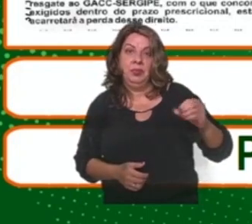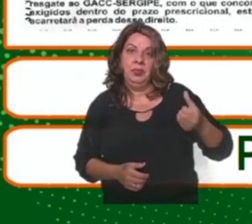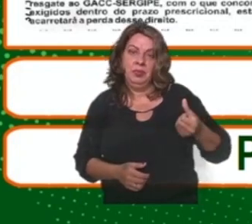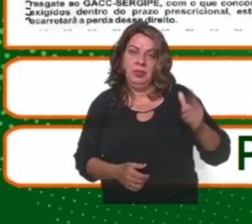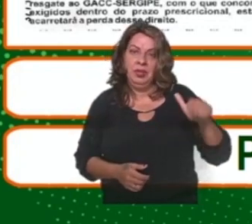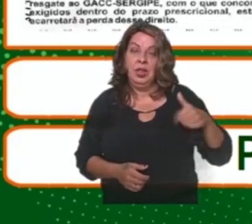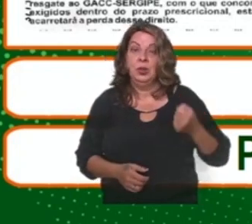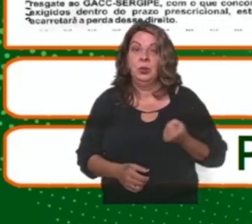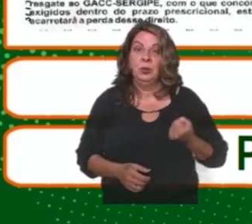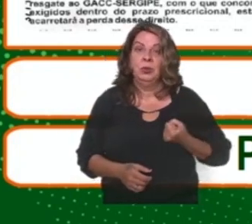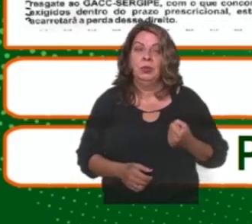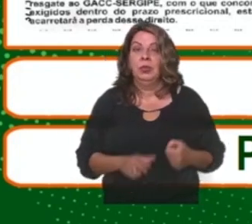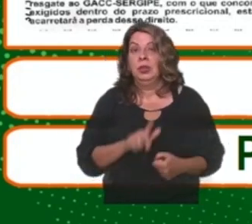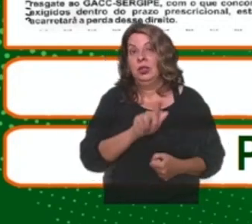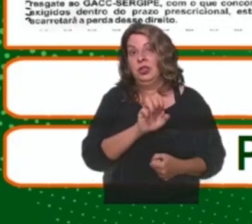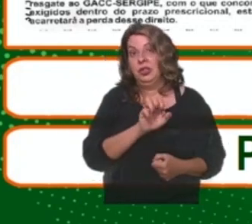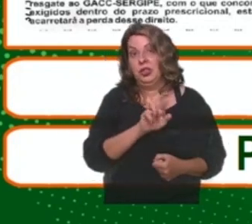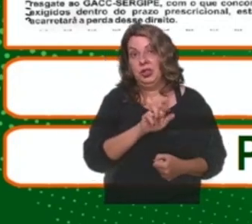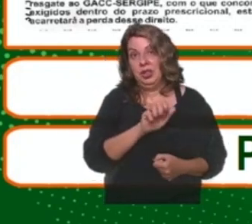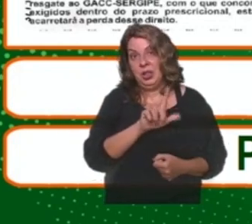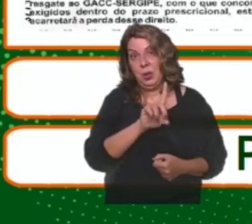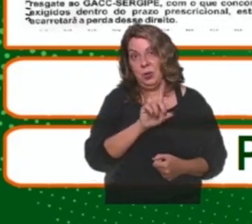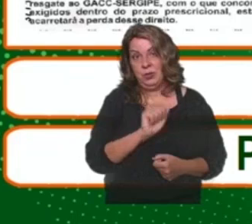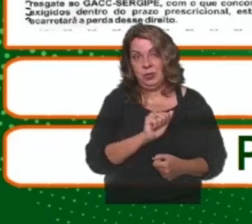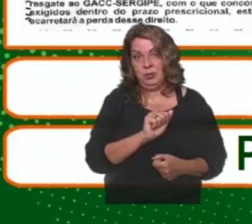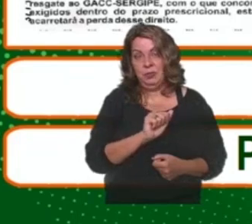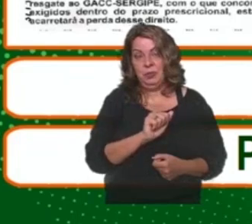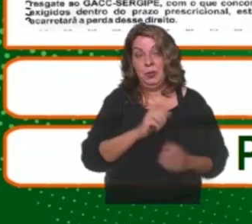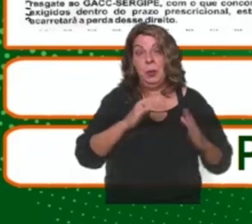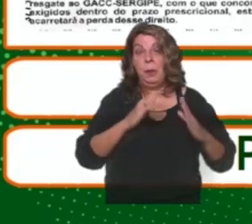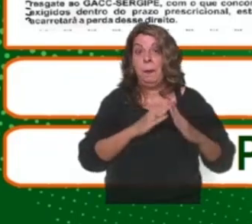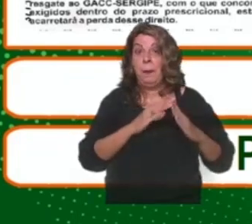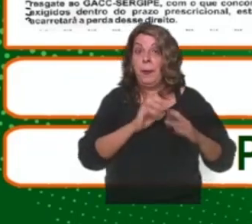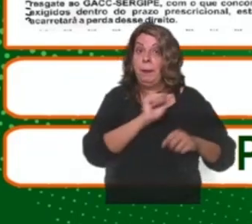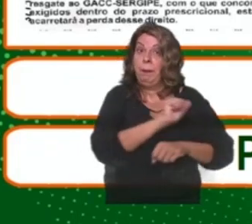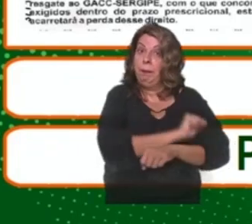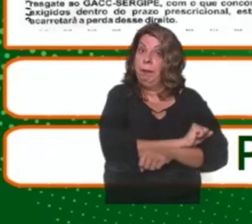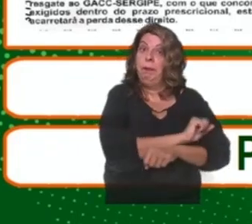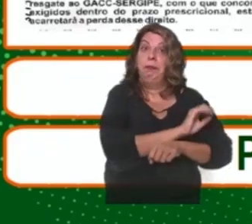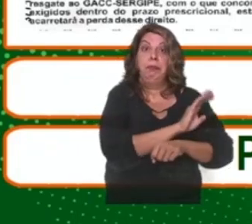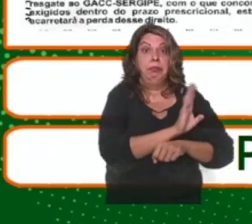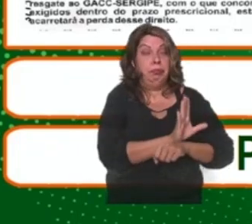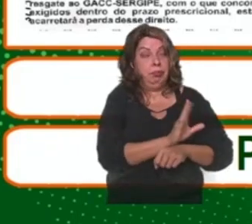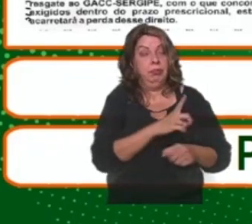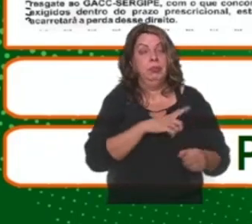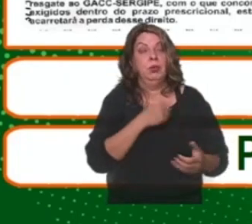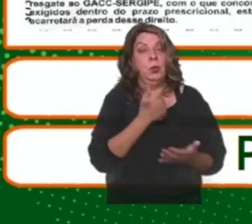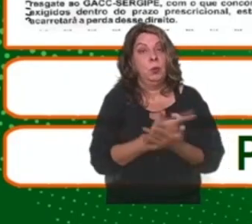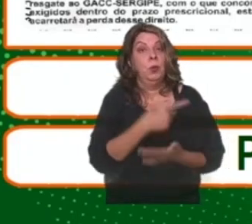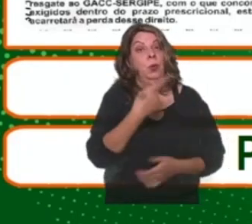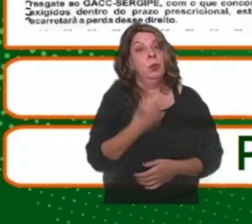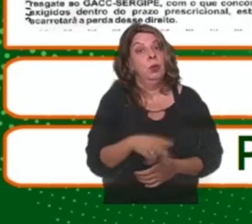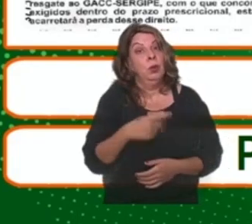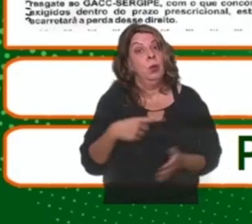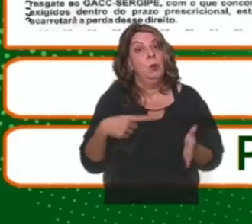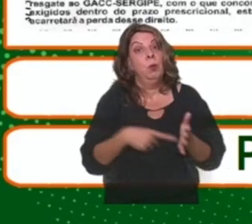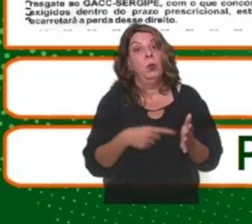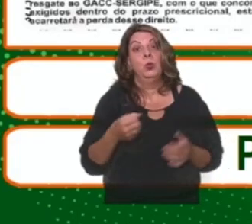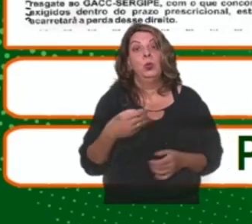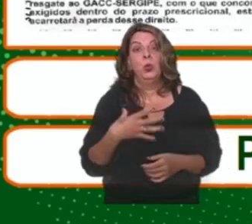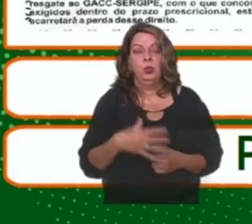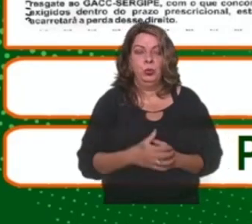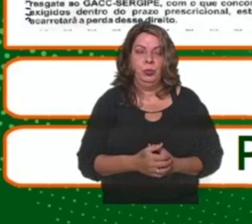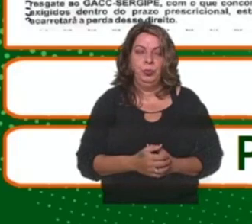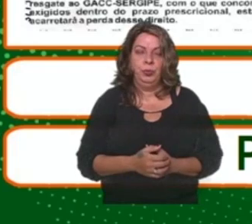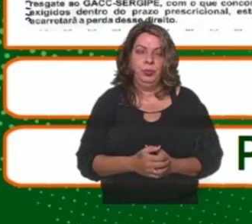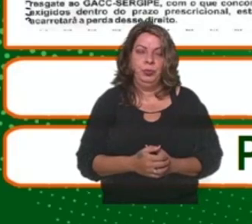567006, essa é a numeração da Geralda Aparecida Rodrigues. Mora na Barra de Coqueiros, mas veio aqui adquirir na Regional Ponto Novo e levou